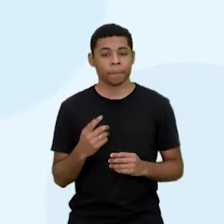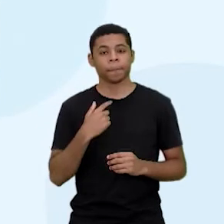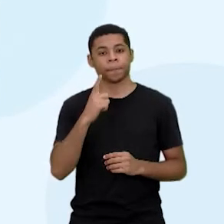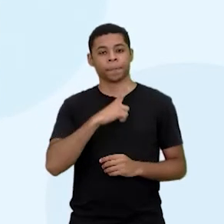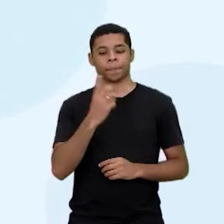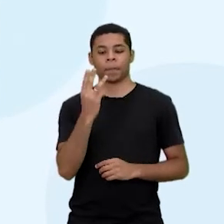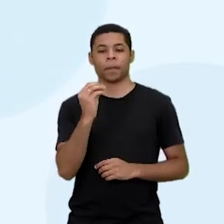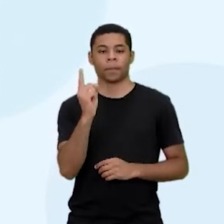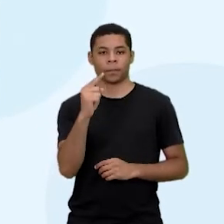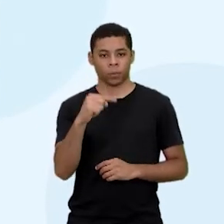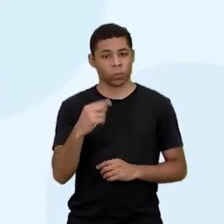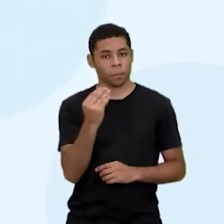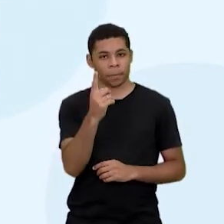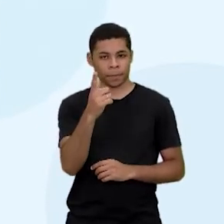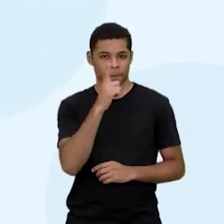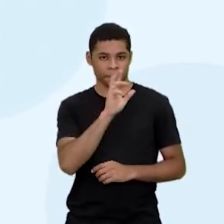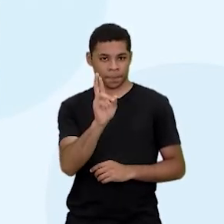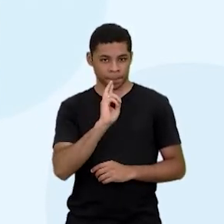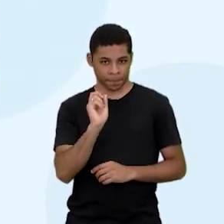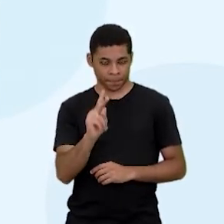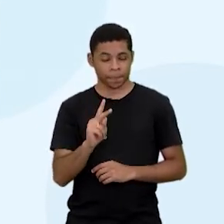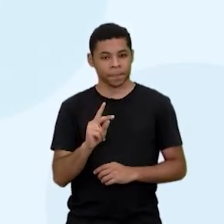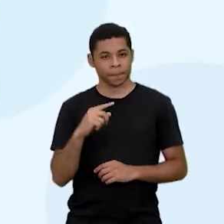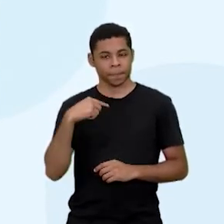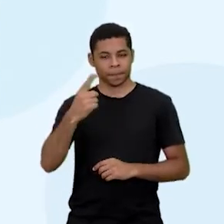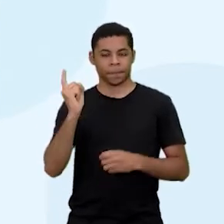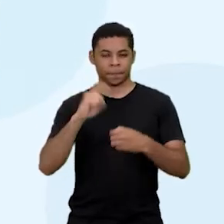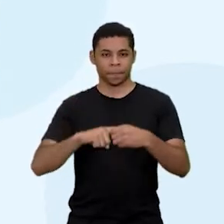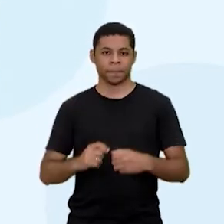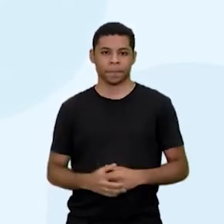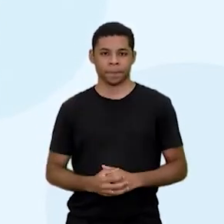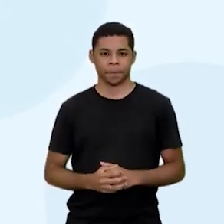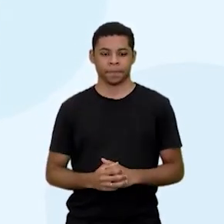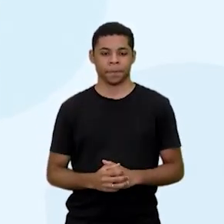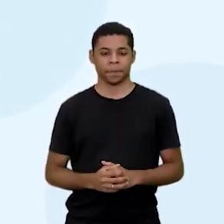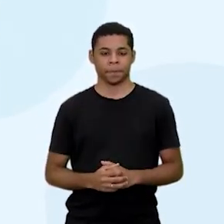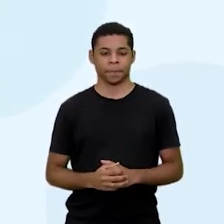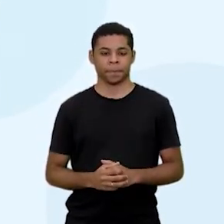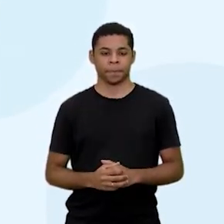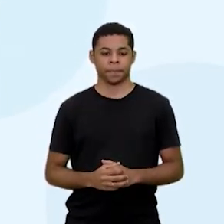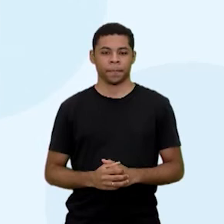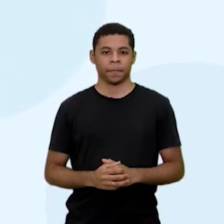30 segundinhos para vocês responderem essas questões e a gente já volta.